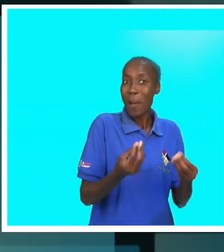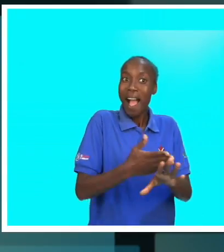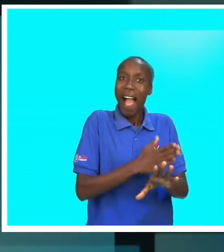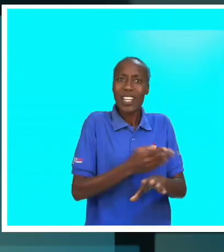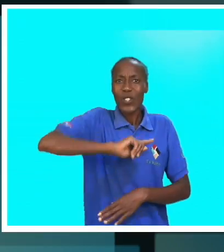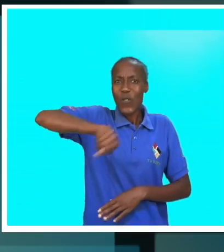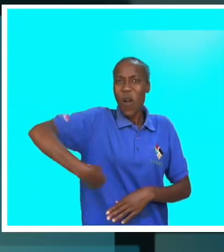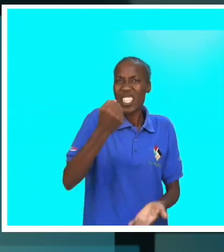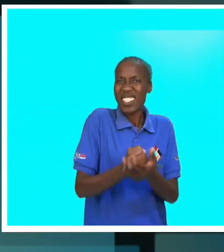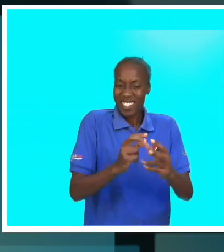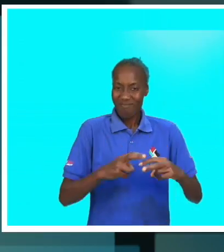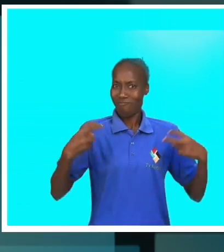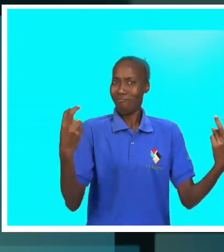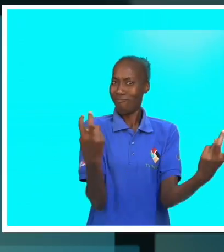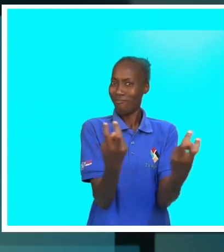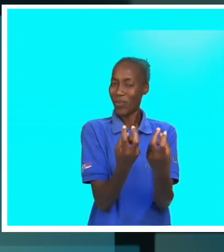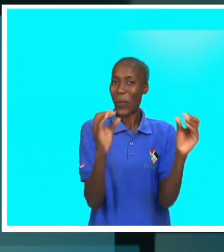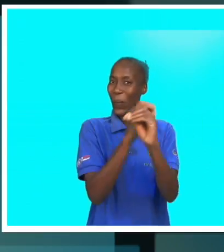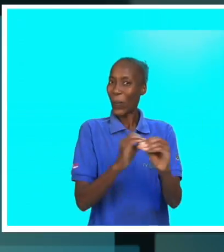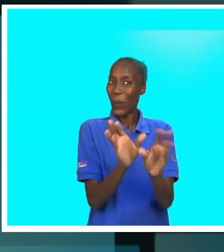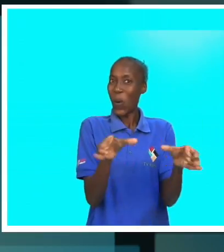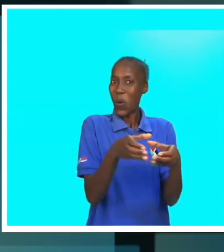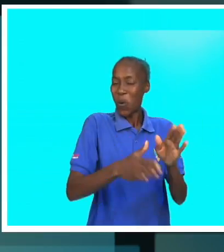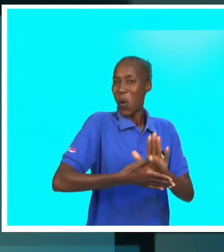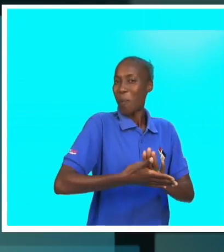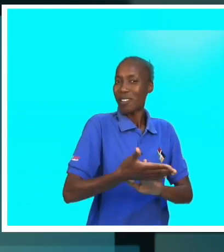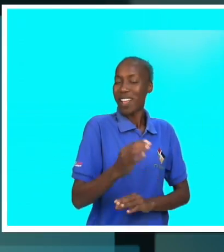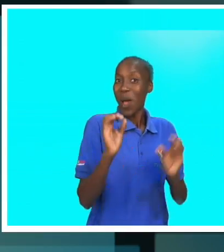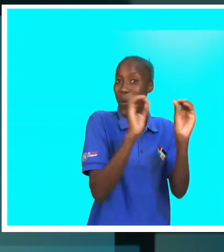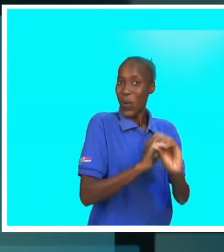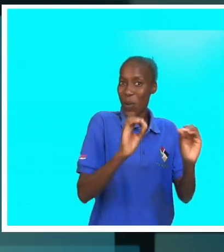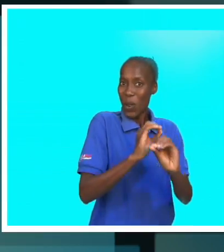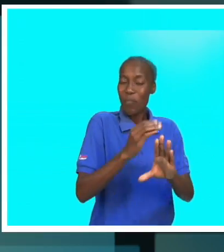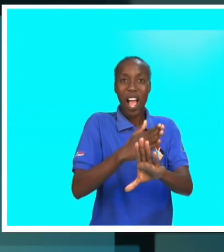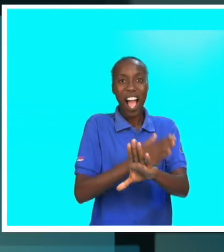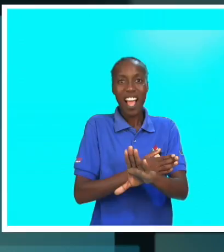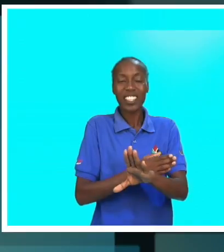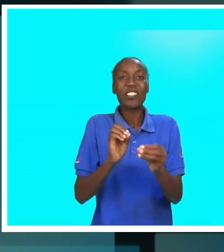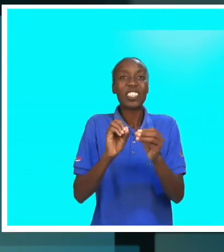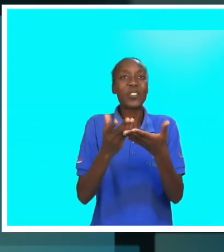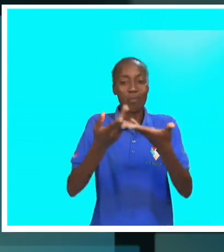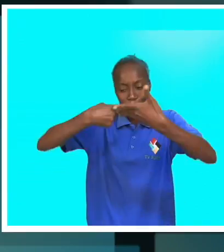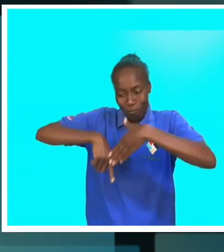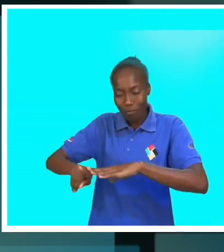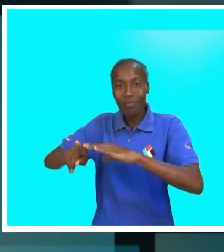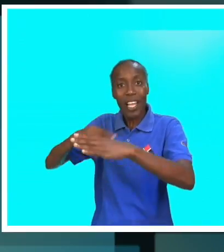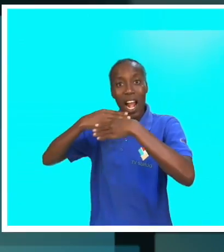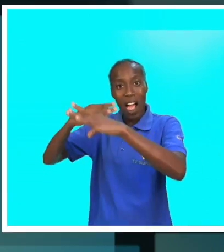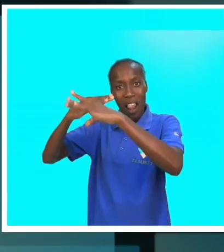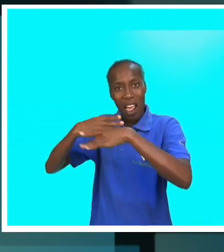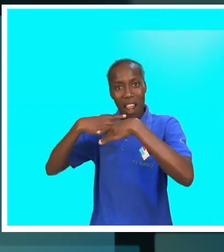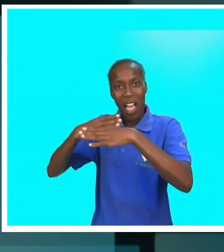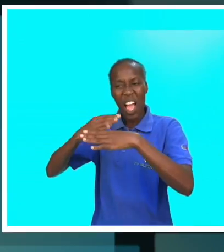nós nos sentamos e decidimos que o grupo tem que existir. Houve um convite, fomos